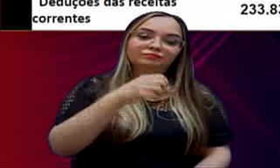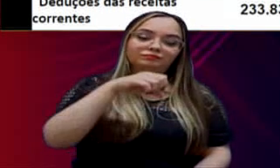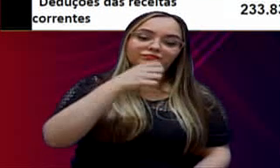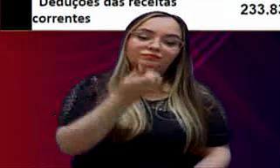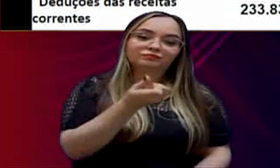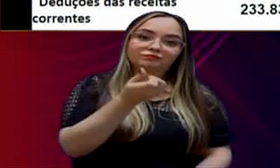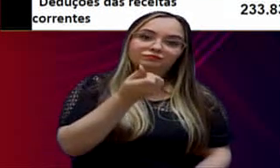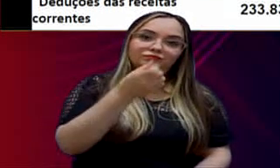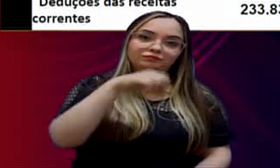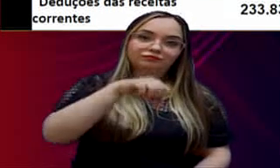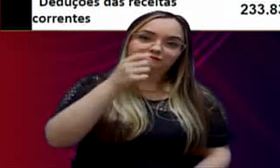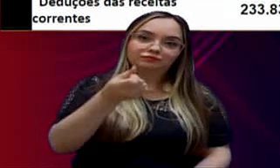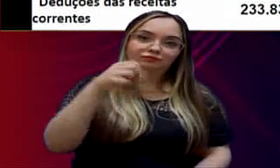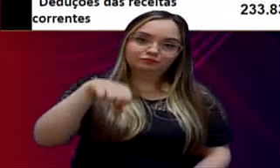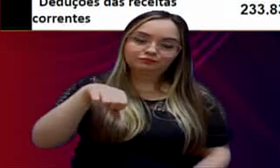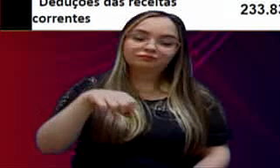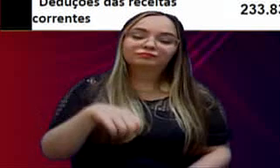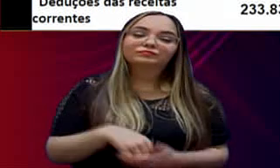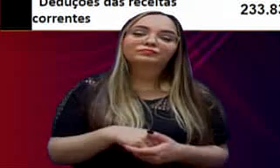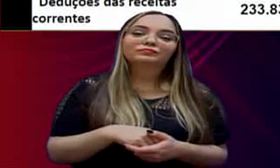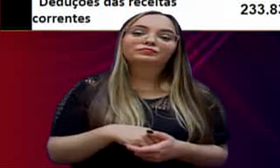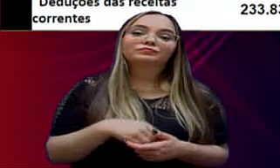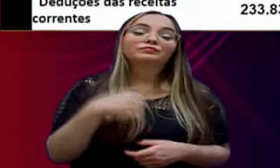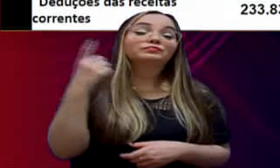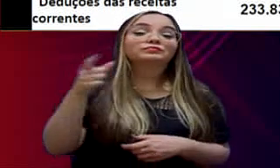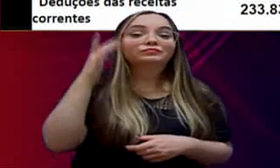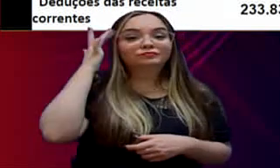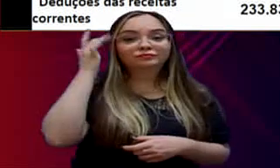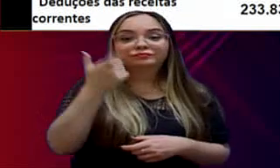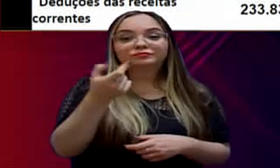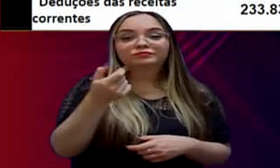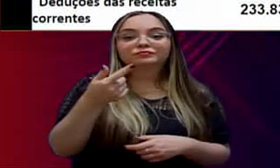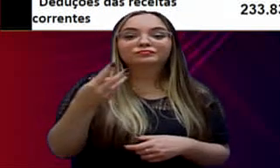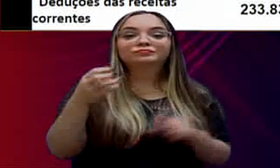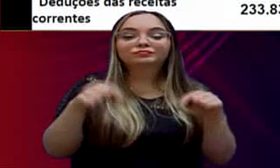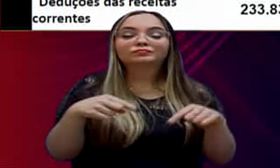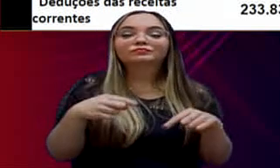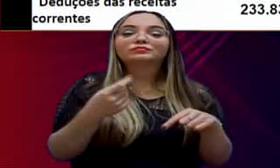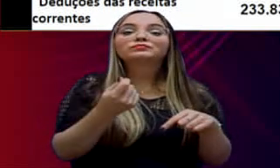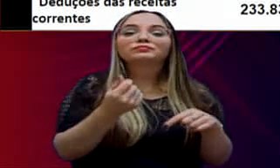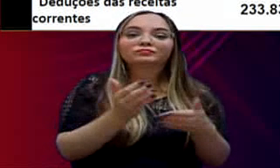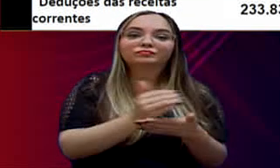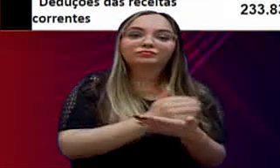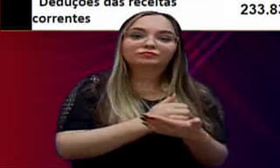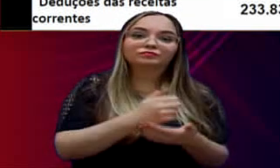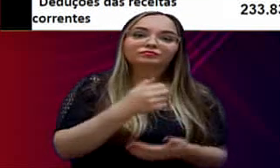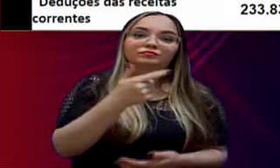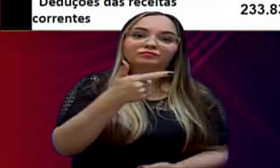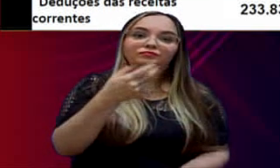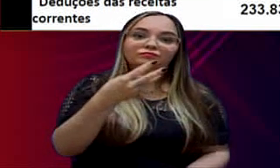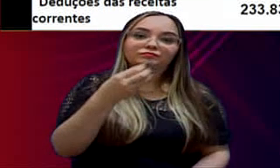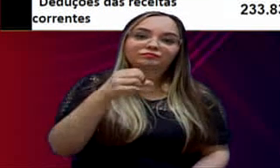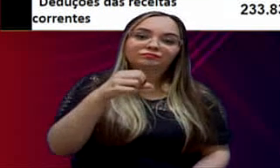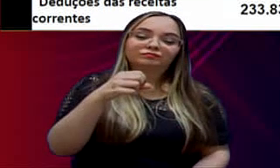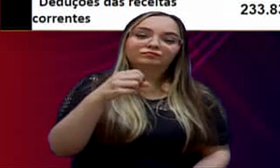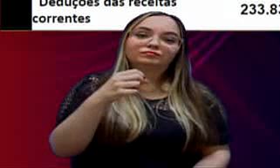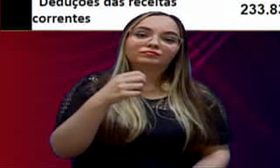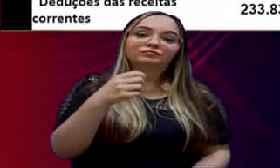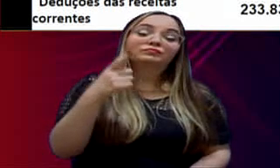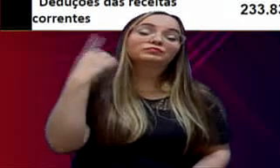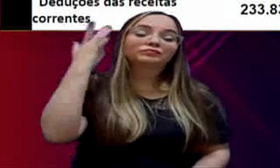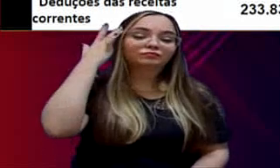estimativa para 2023 de 345 milhões 540 estimativa 2024 351